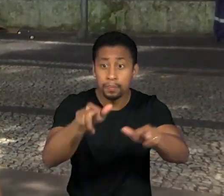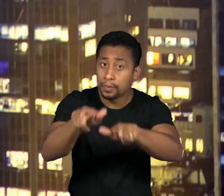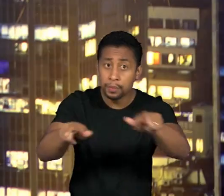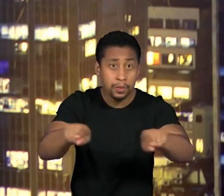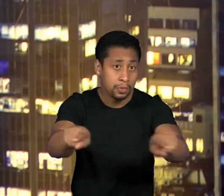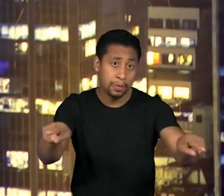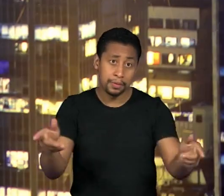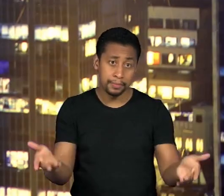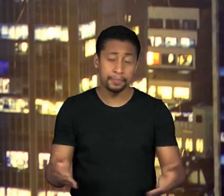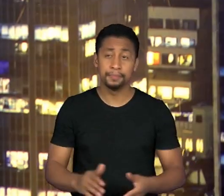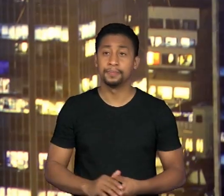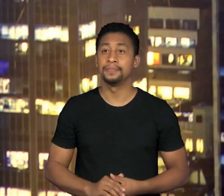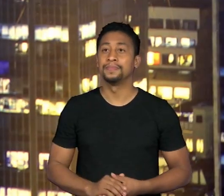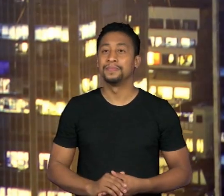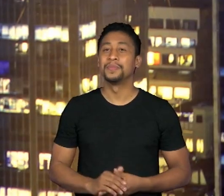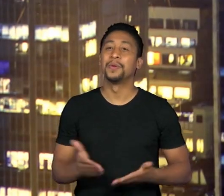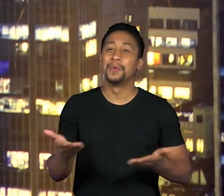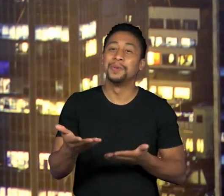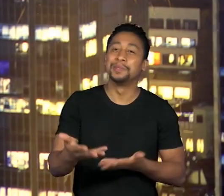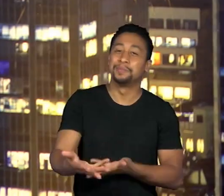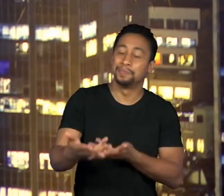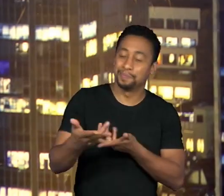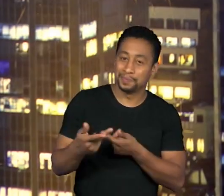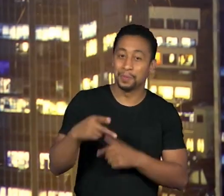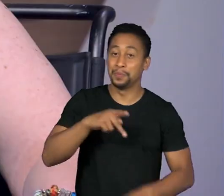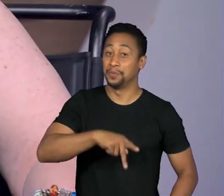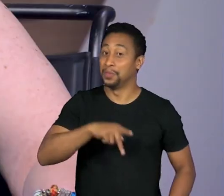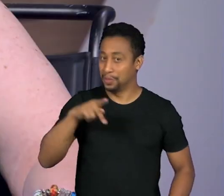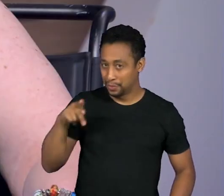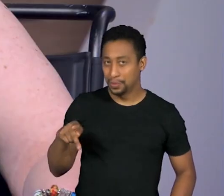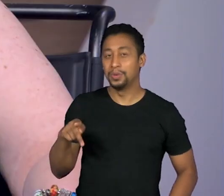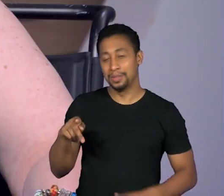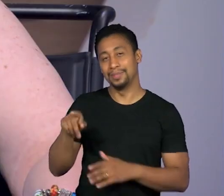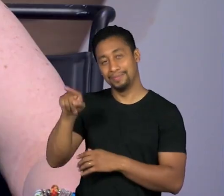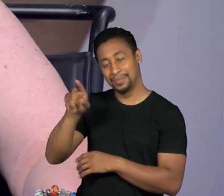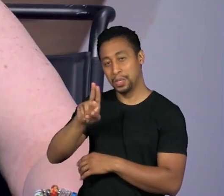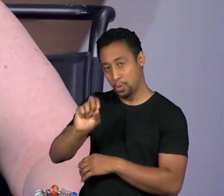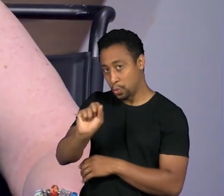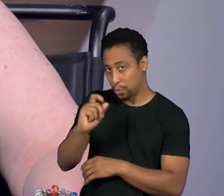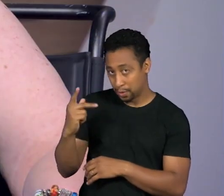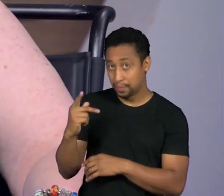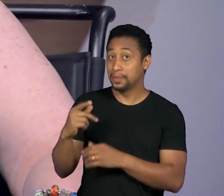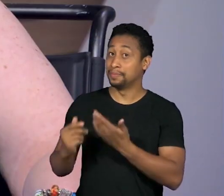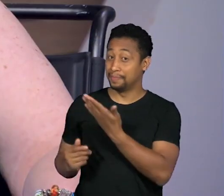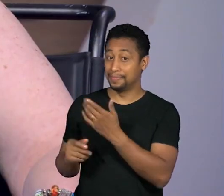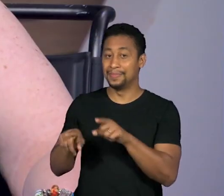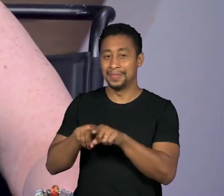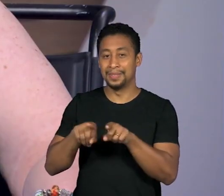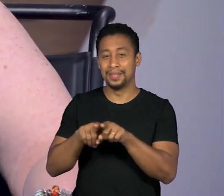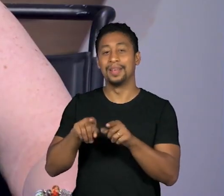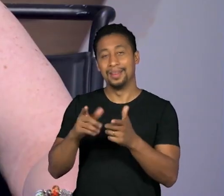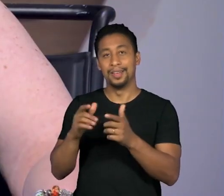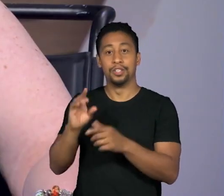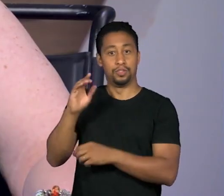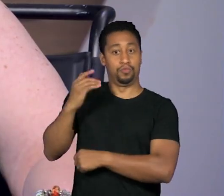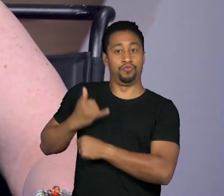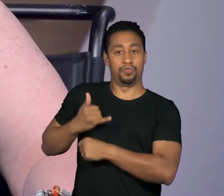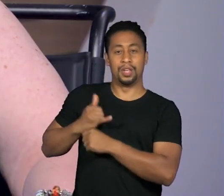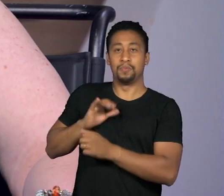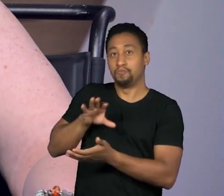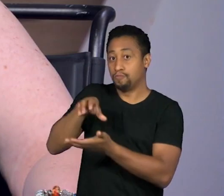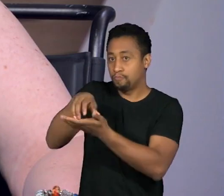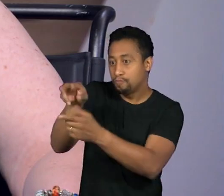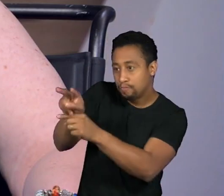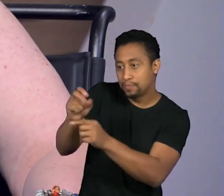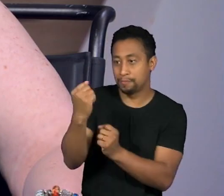sem dúvida. Recebemos hoje a professora sênior de Oceanografia da USP, Yara Scheffer Novelli, vice-presidente do Instituto Brasileiro de